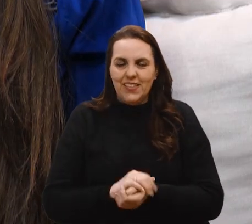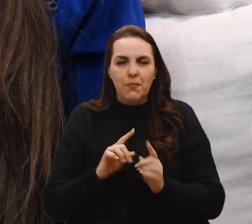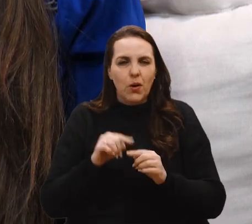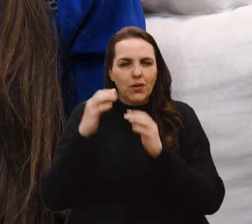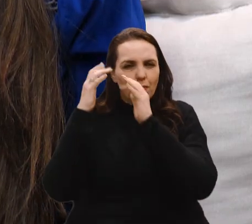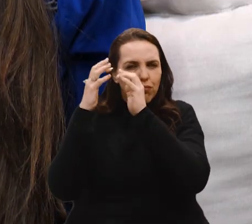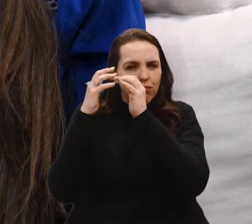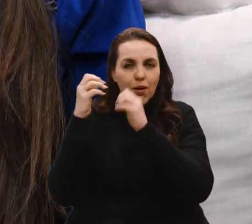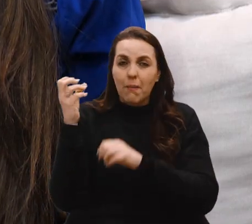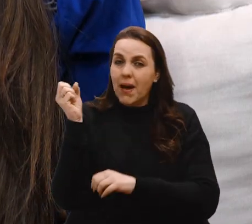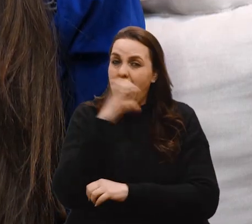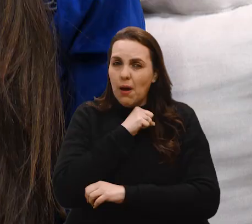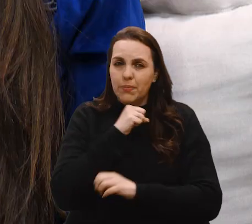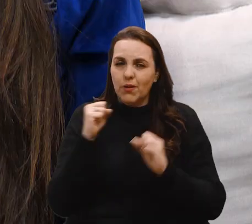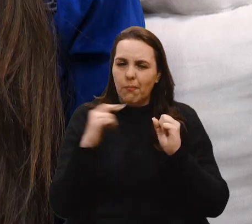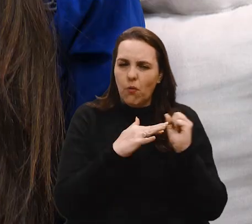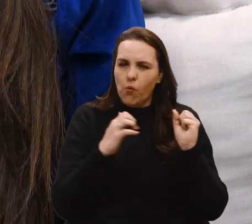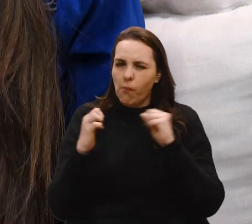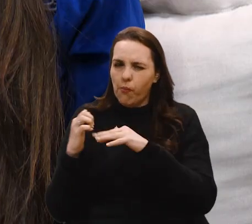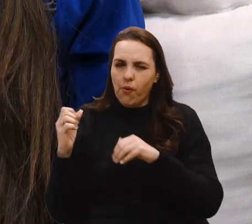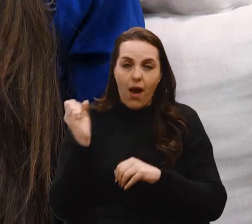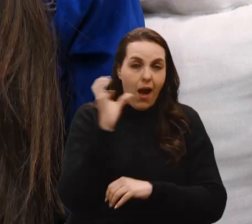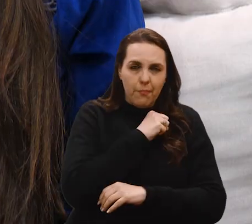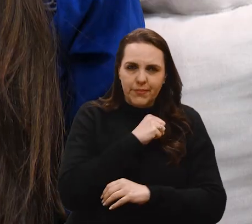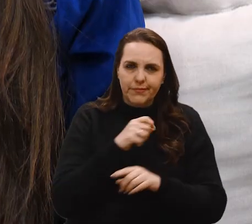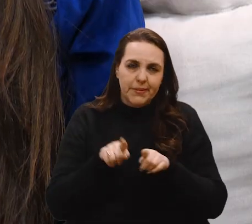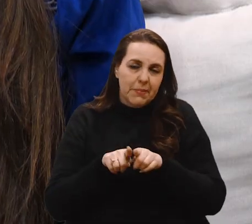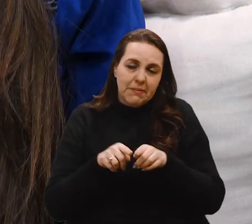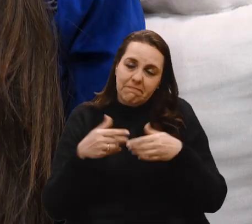rápido, a minha sinapse ocorre de forma mais rápida.